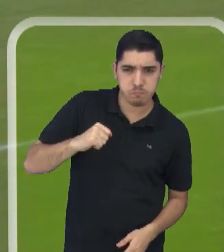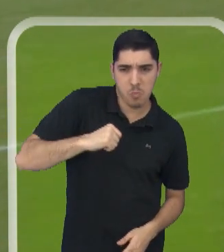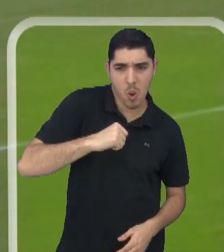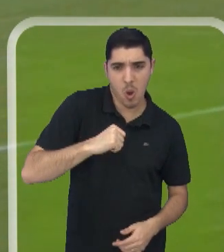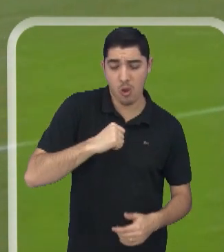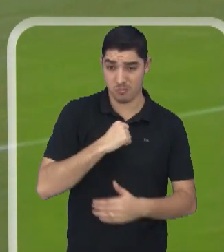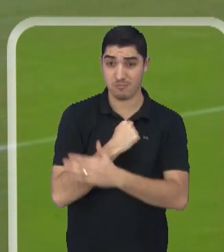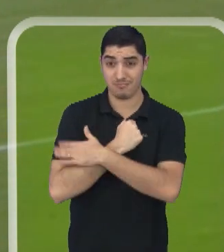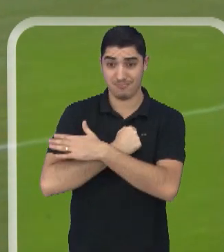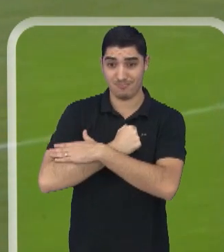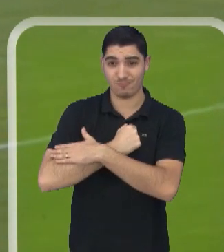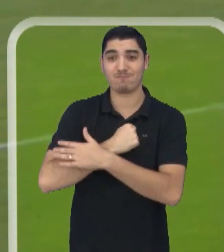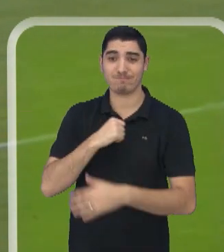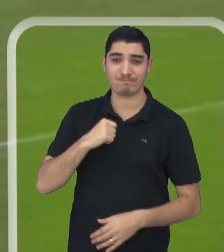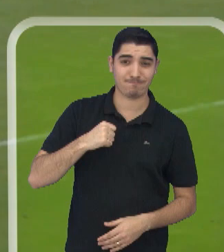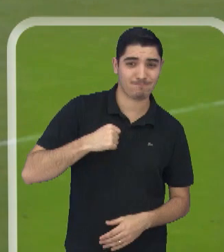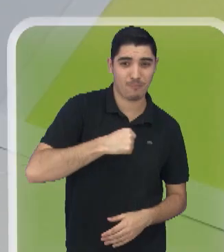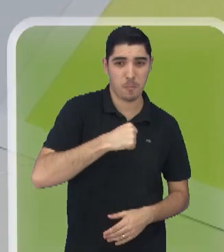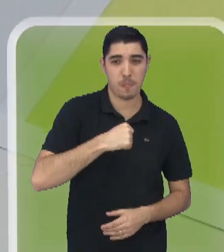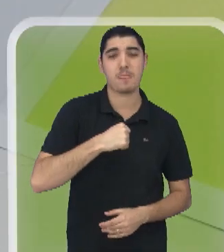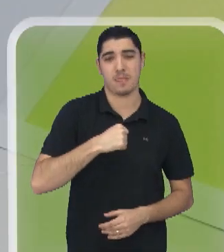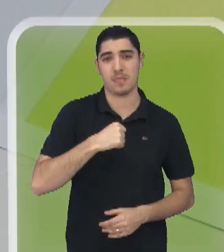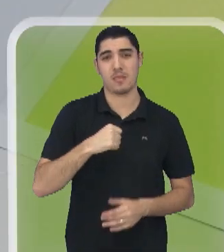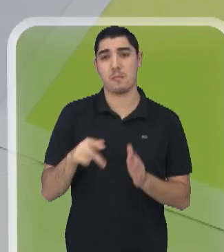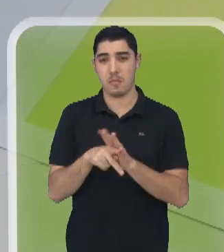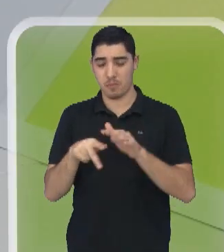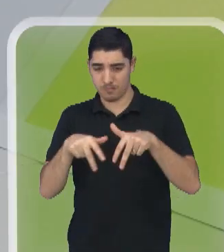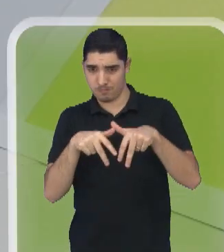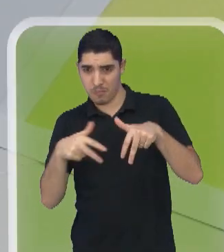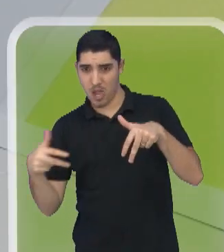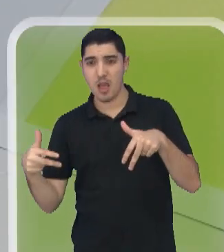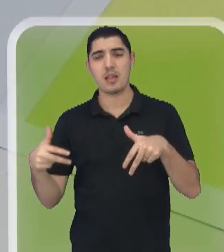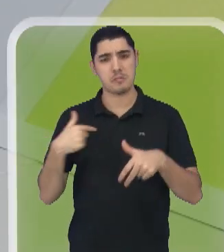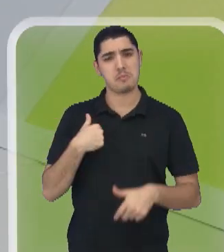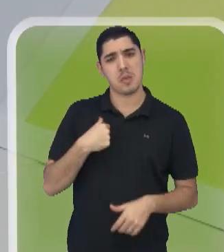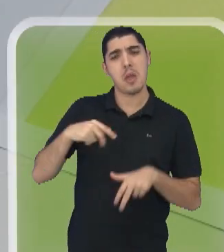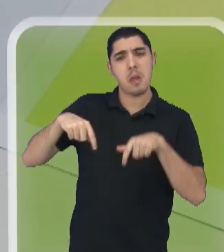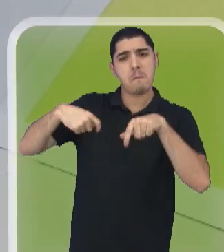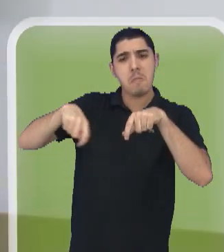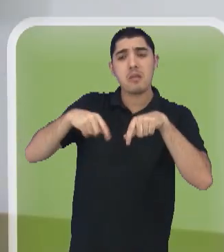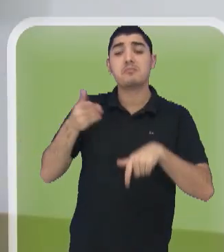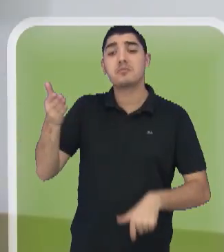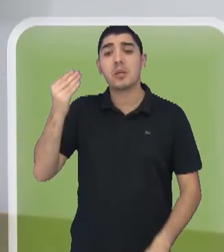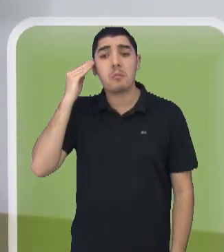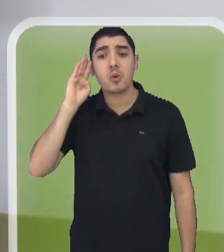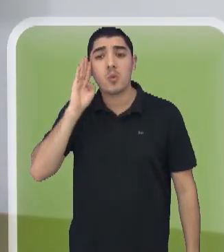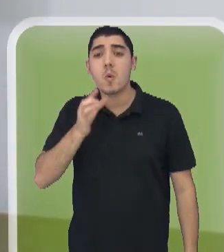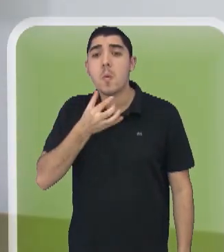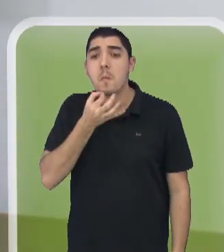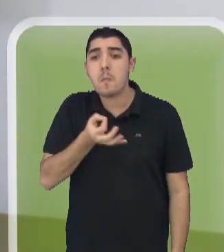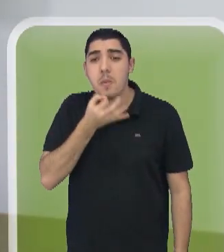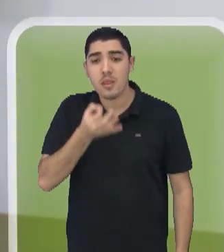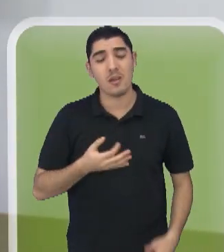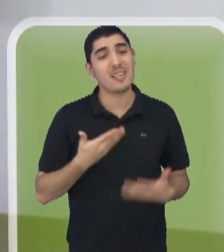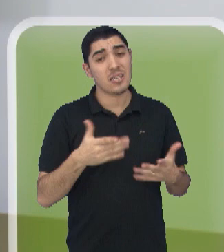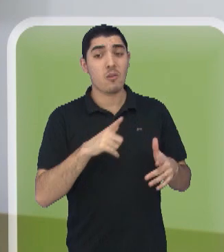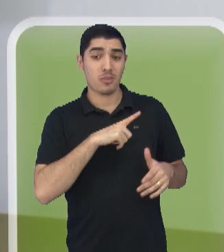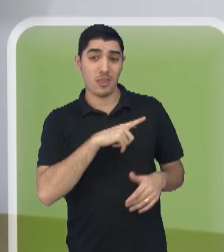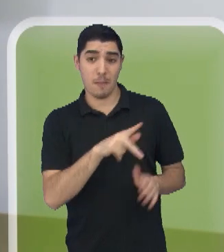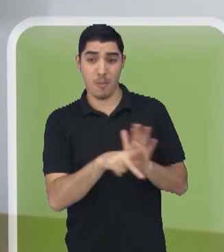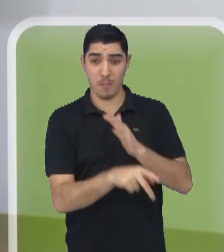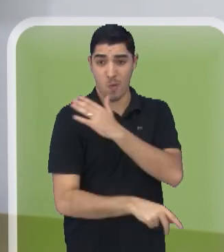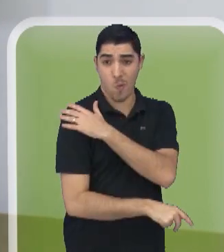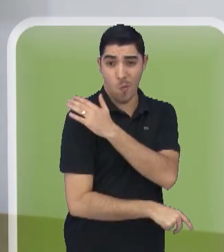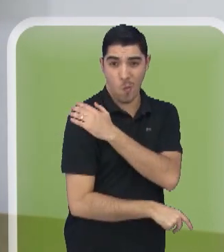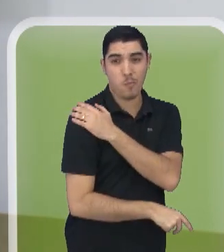ainda teve o bração para empurrar ali o camisa 10, Giovani, da equipe do São José. Para mim, pênalti. Para você, Brunão? Tem a questão do ombro a ombro, né? Mas ali não foi ombro